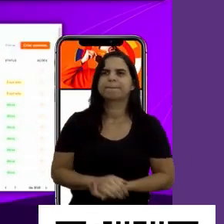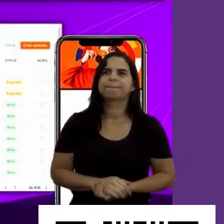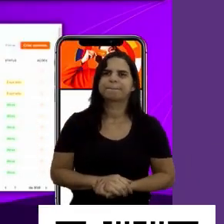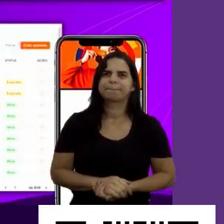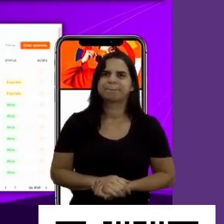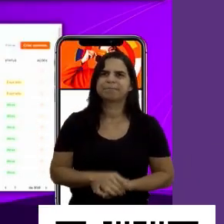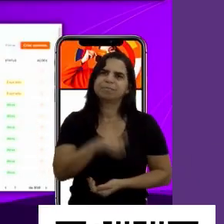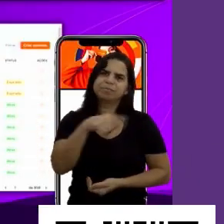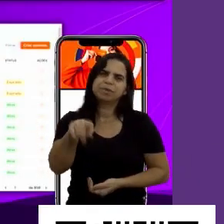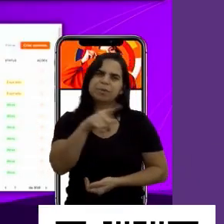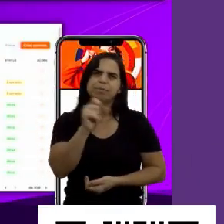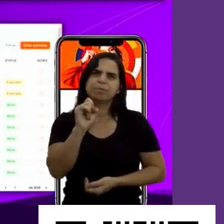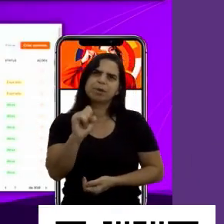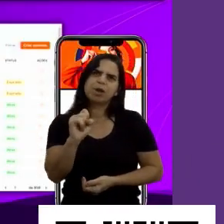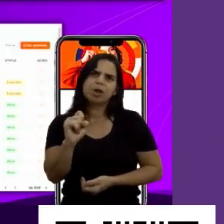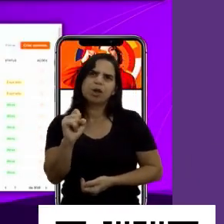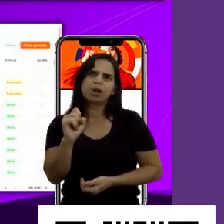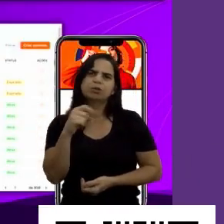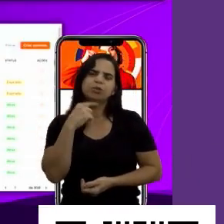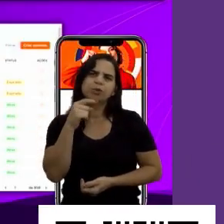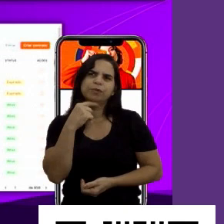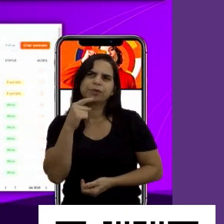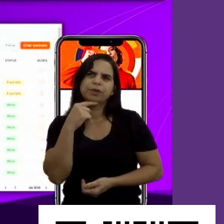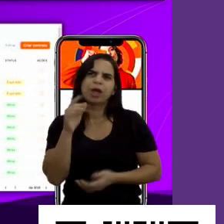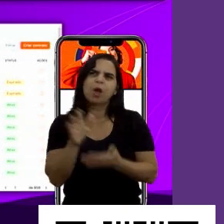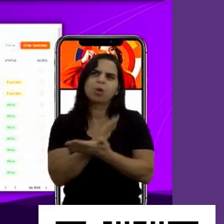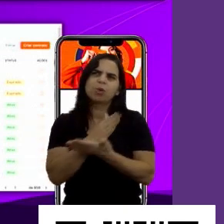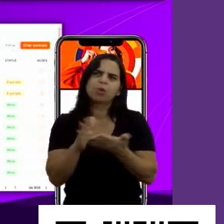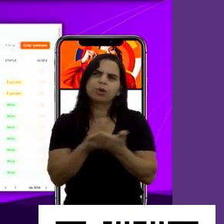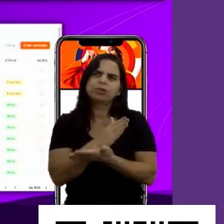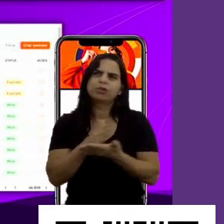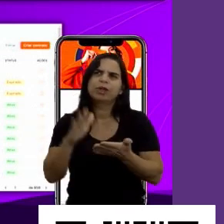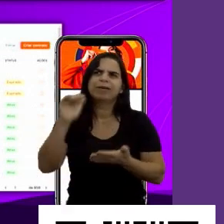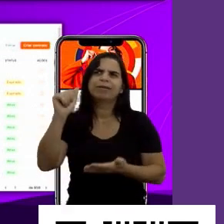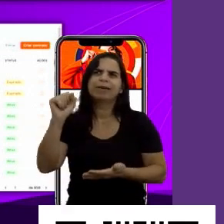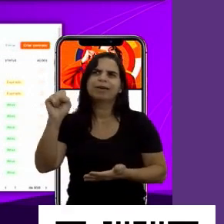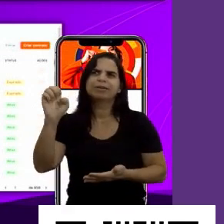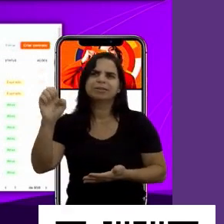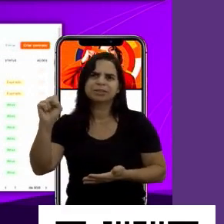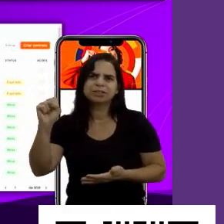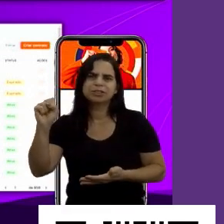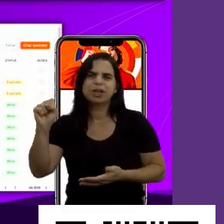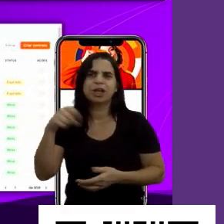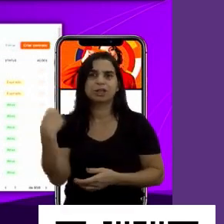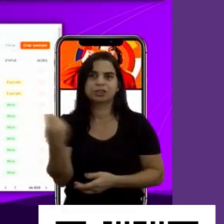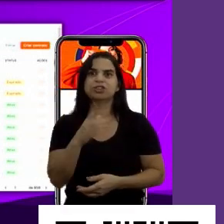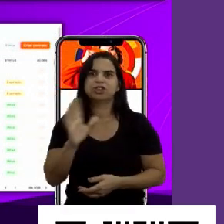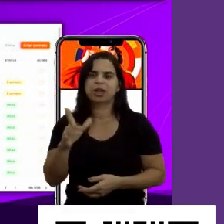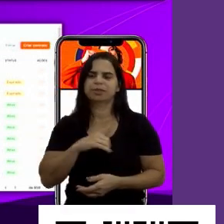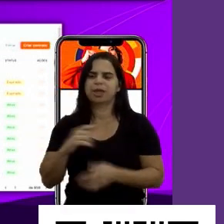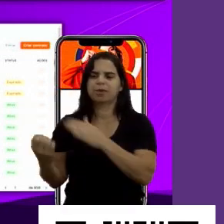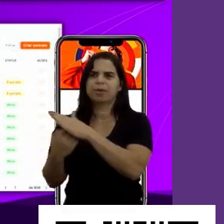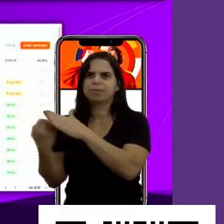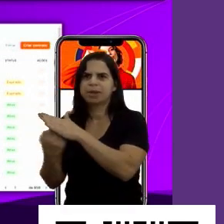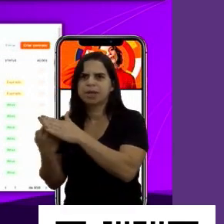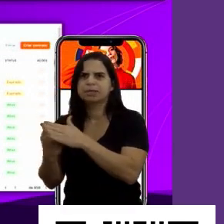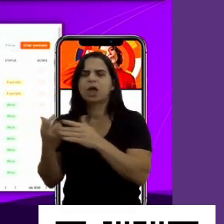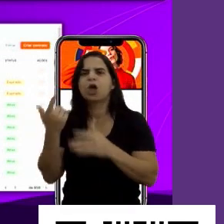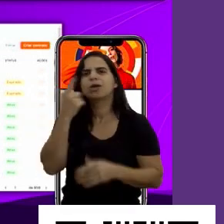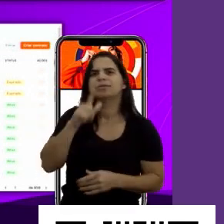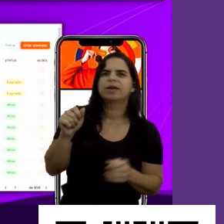vocês podem estar se perguntando alguns cases que a gente já tem no caso com a agência com a empresa O que que a gente consegue fazer